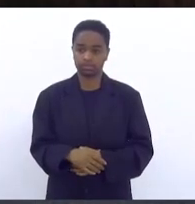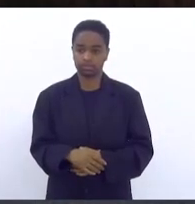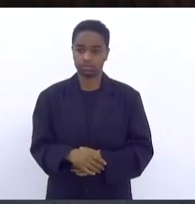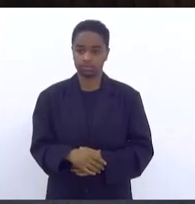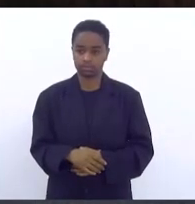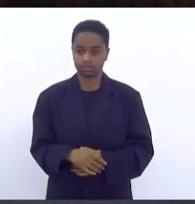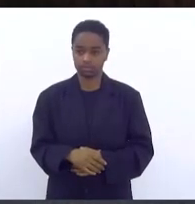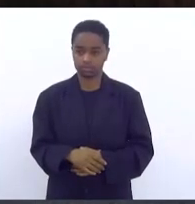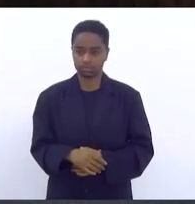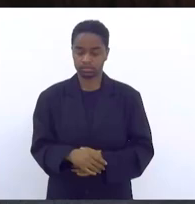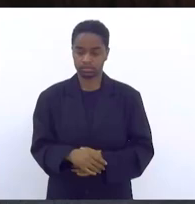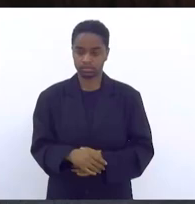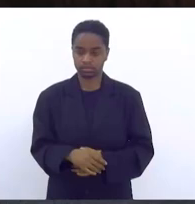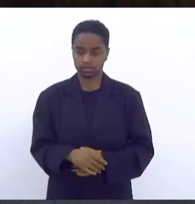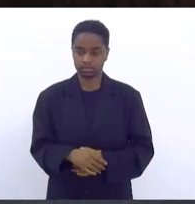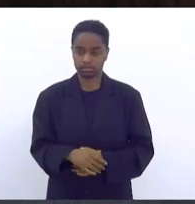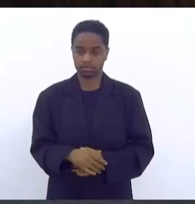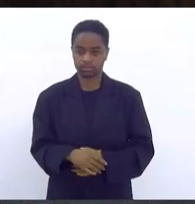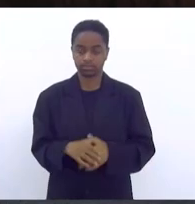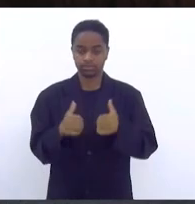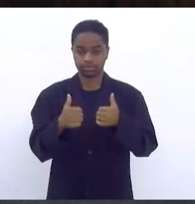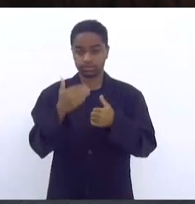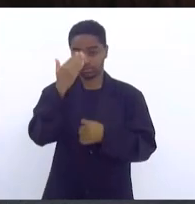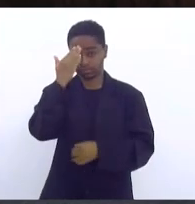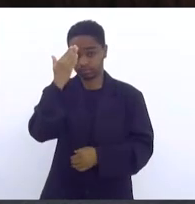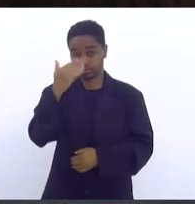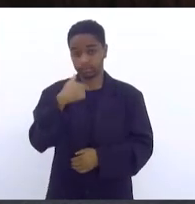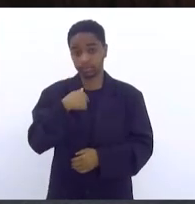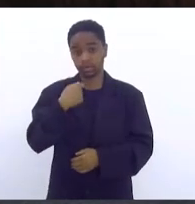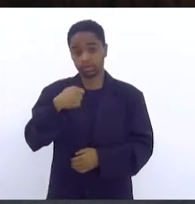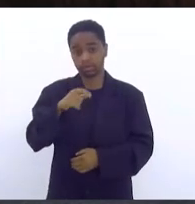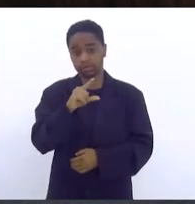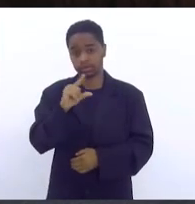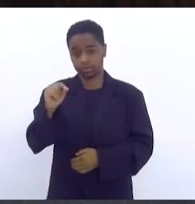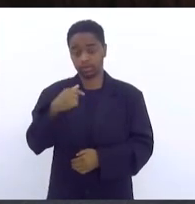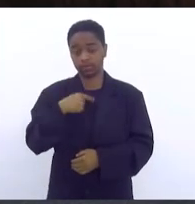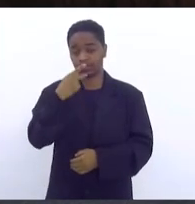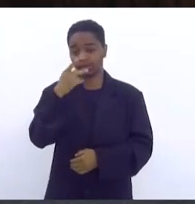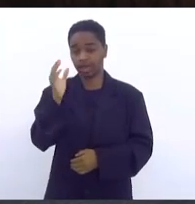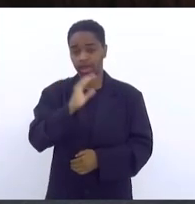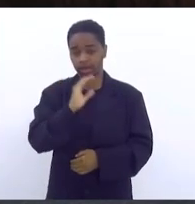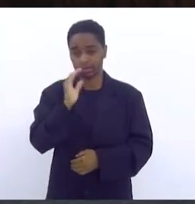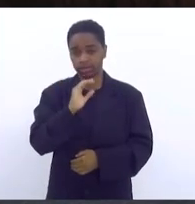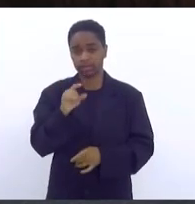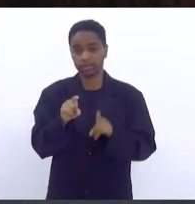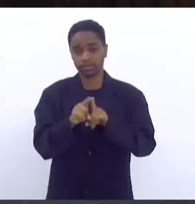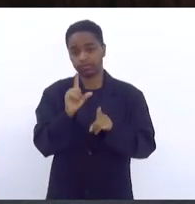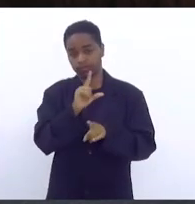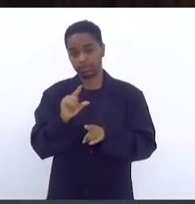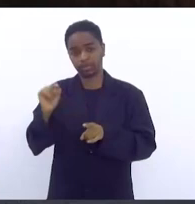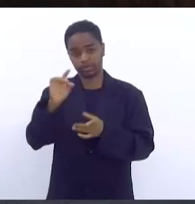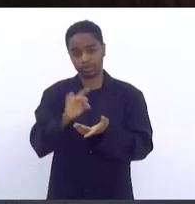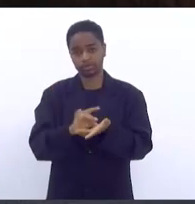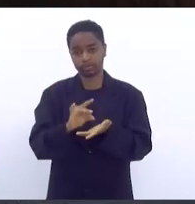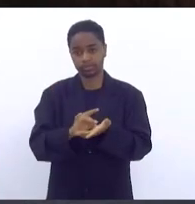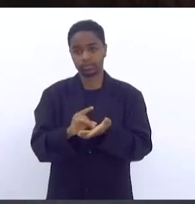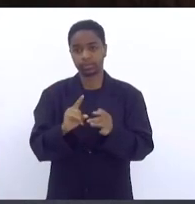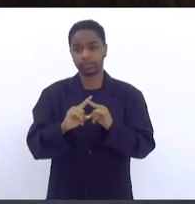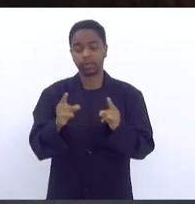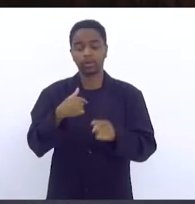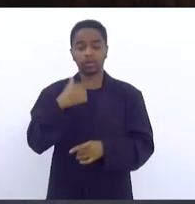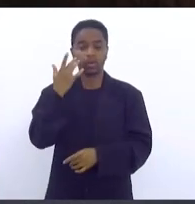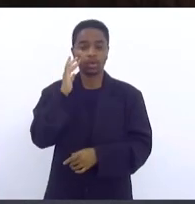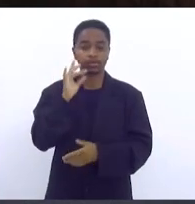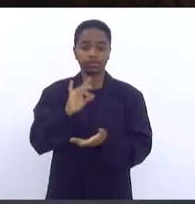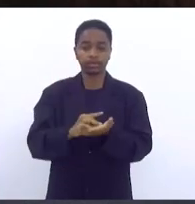Aberto oi não Dani obrigada eu vou precisar sair então vou falar muito rapidamente e sair de fato e eu acho que na verdade